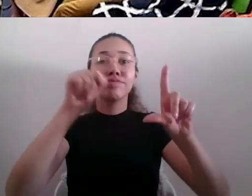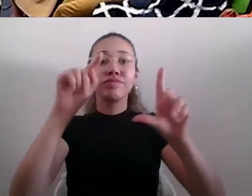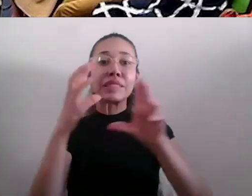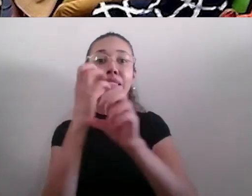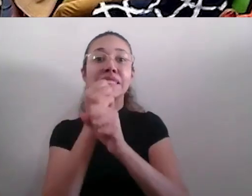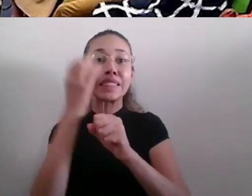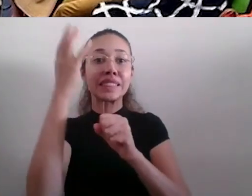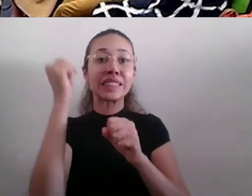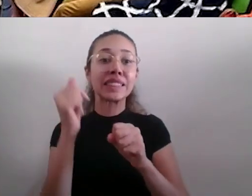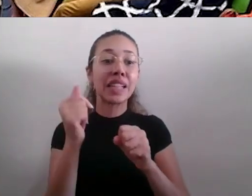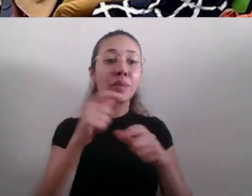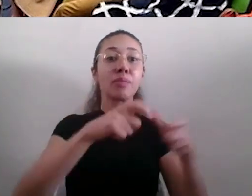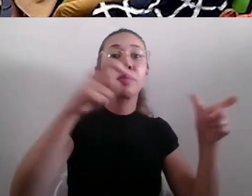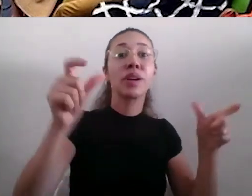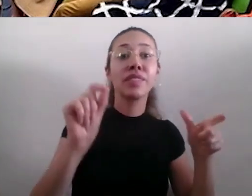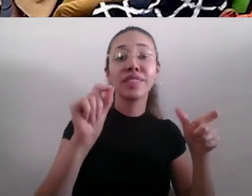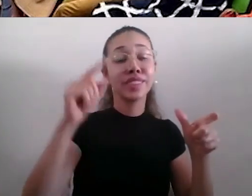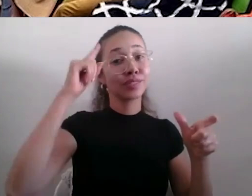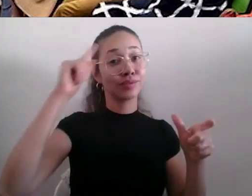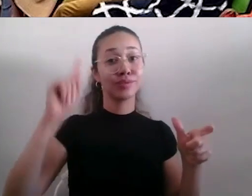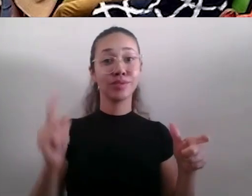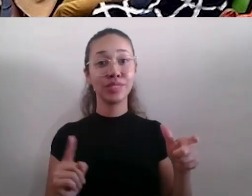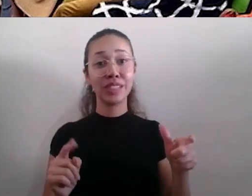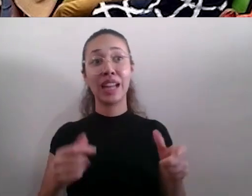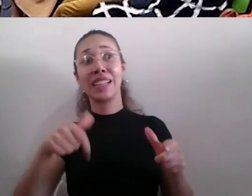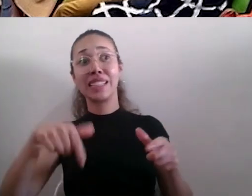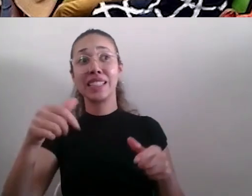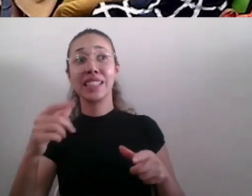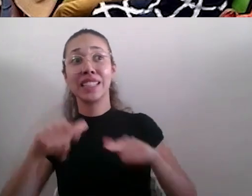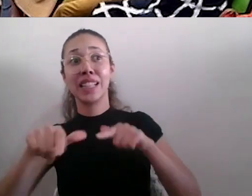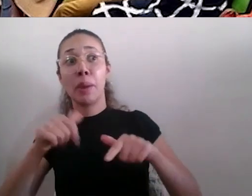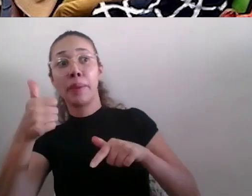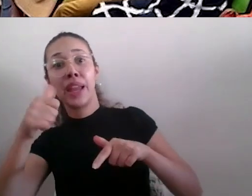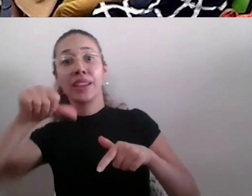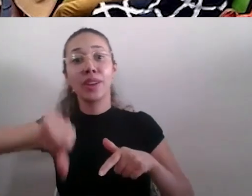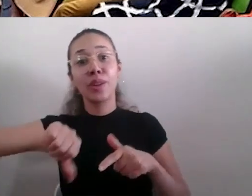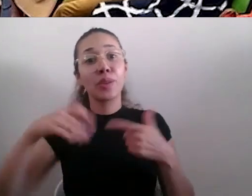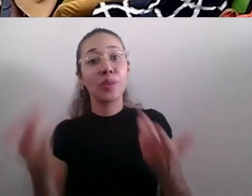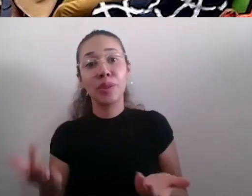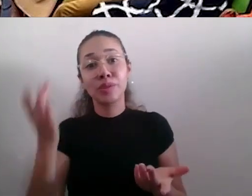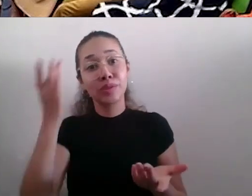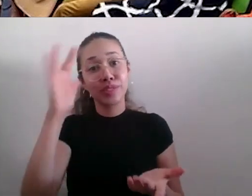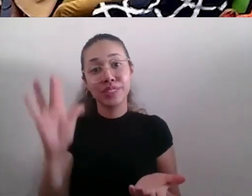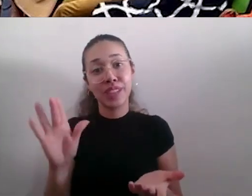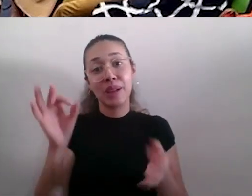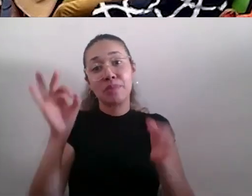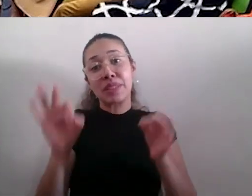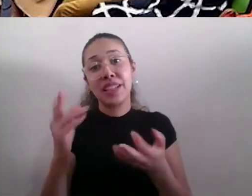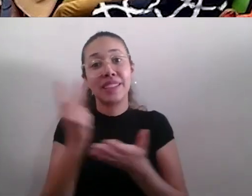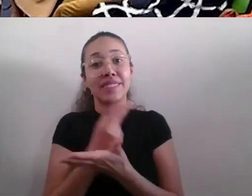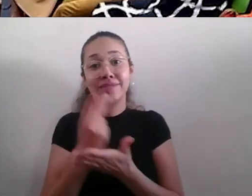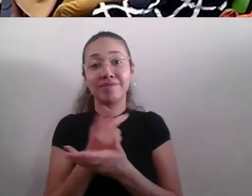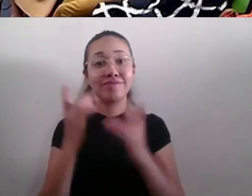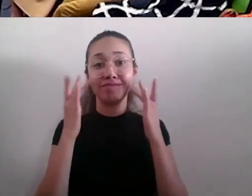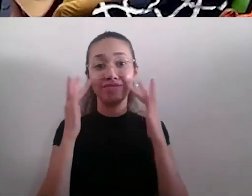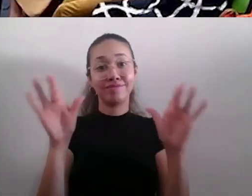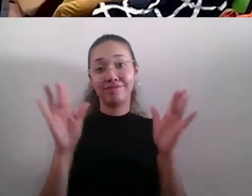Você não tem os dados, você não tem como corrigir, você não sabe o que você está fazendo de certo, o que você está fazendo de errado, quem você está atingindo.